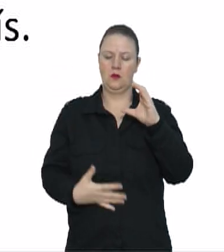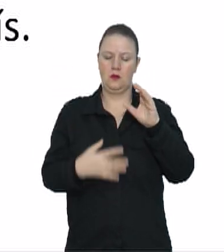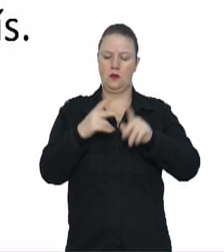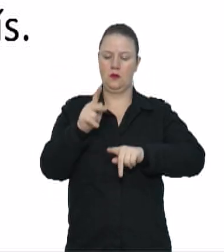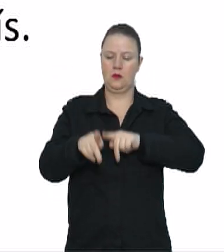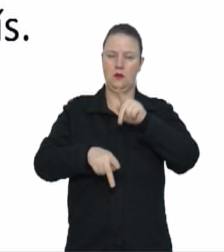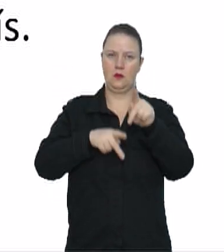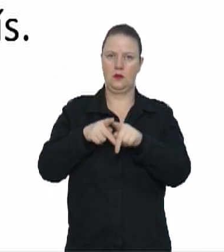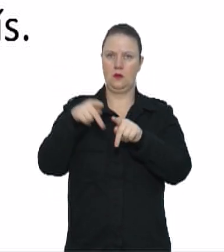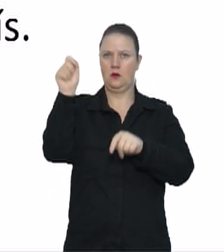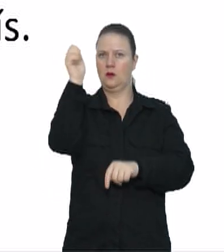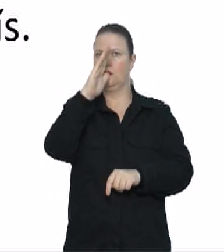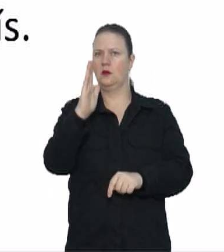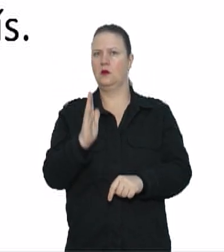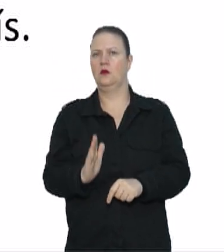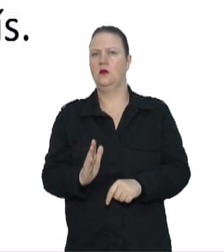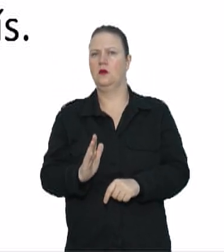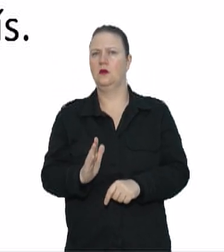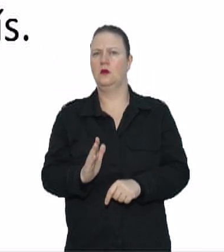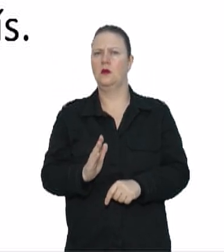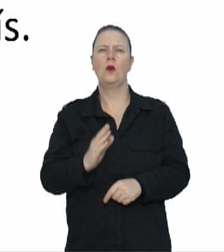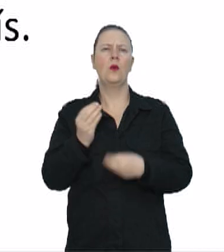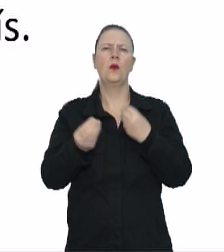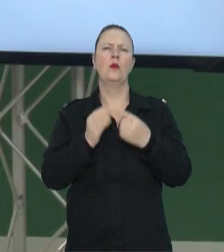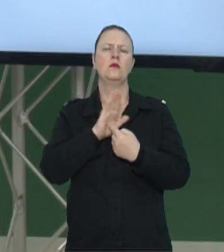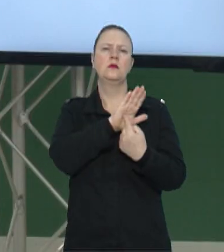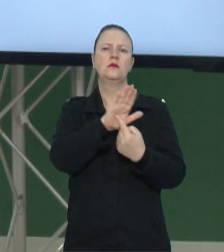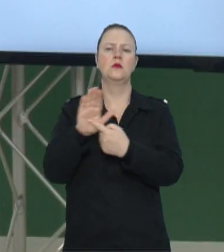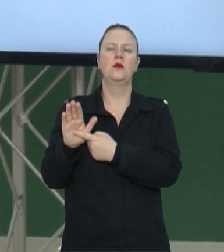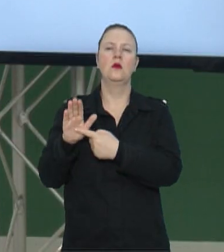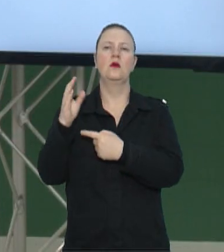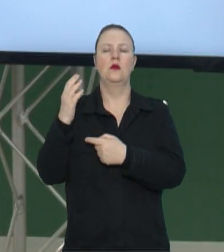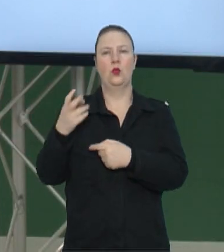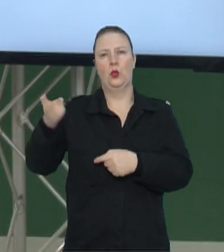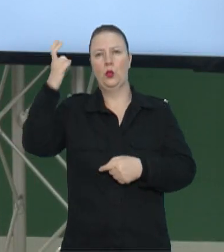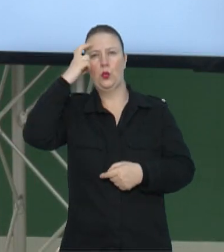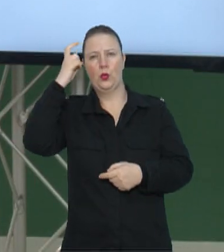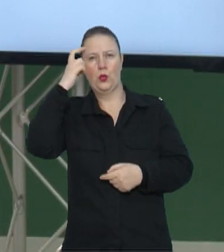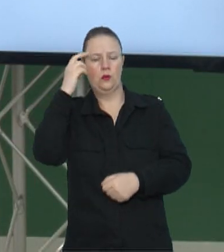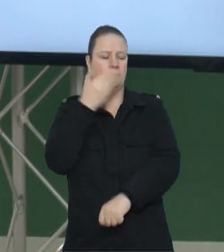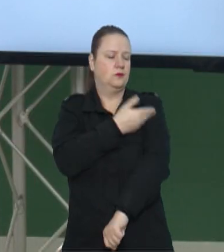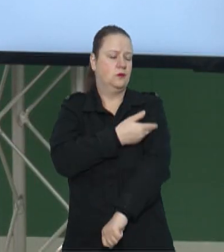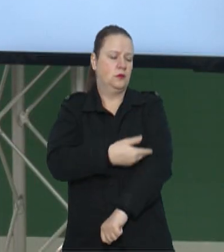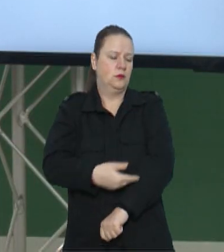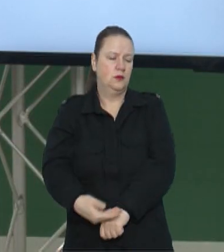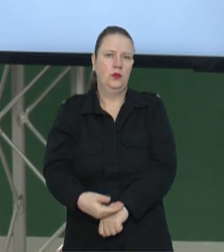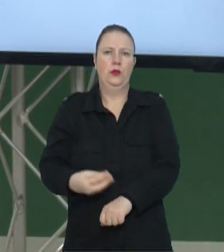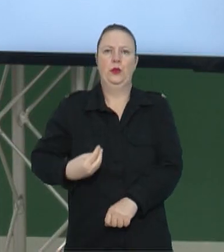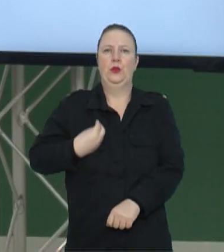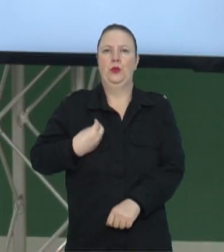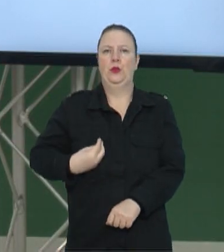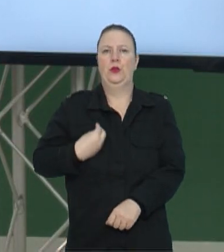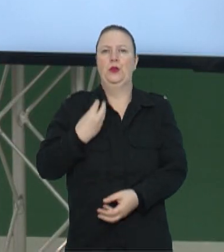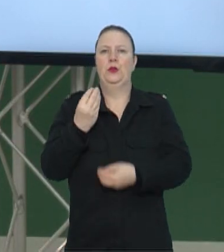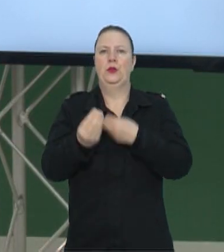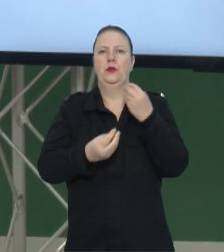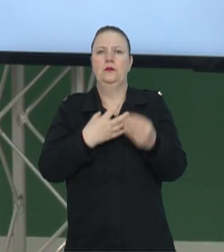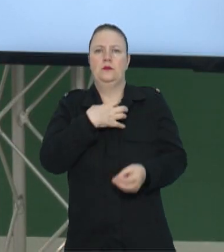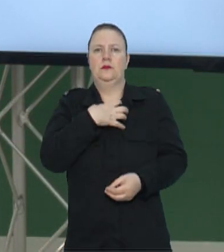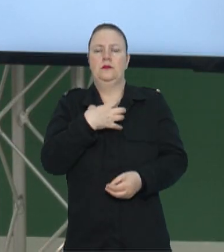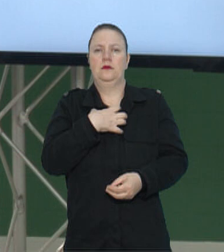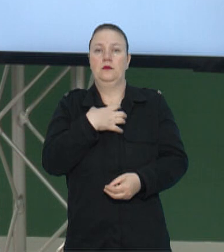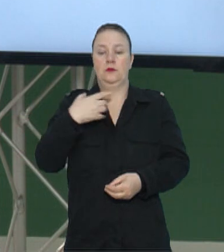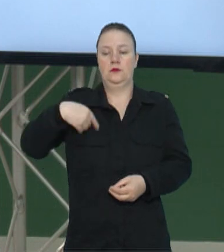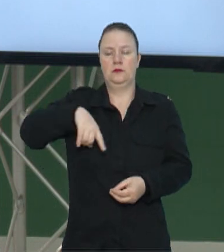são expressadas através do quê? Da cultura, dos hábitos, modos de vida e tudo mais. O que nós expressamos hoje